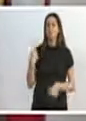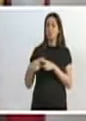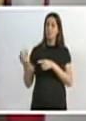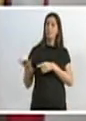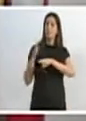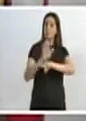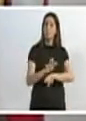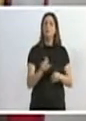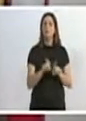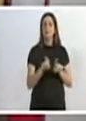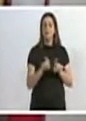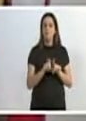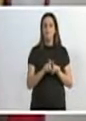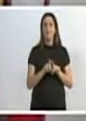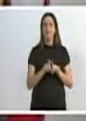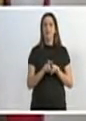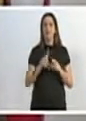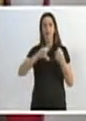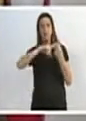condições